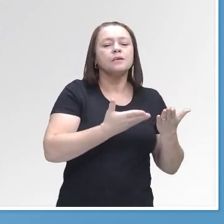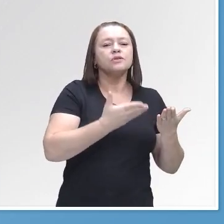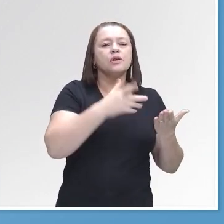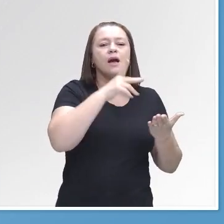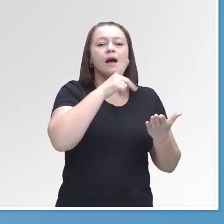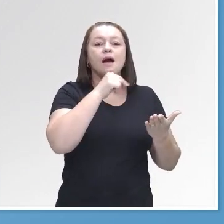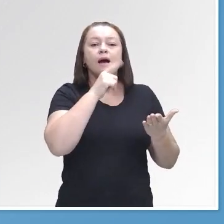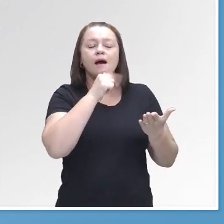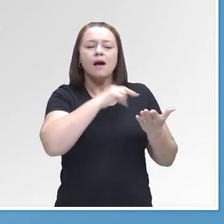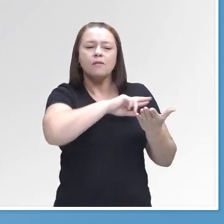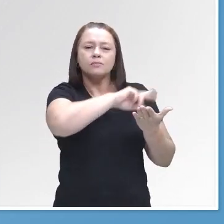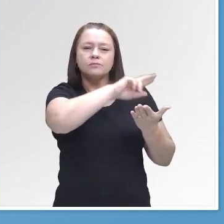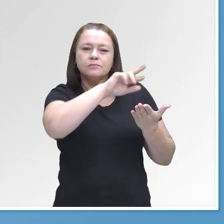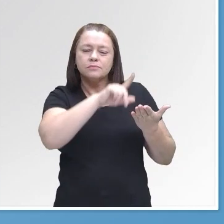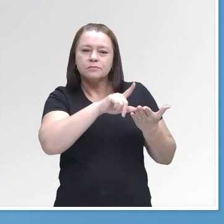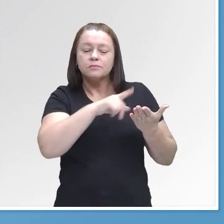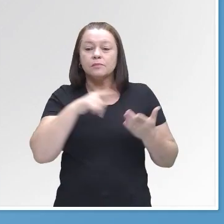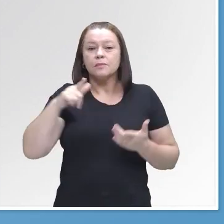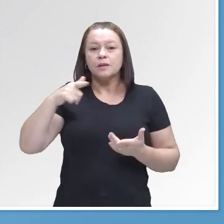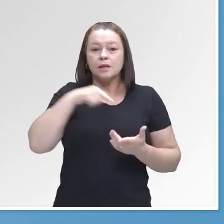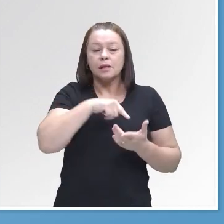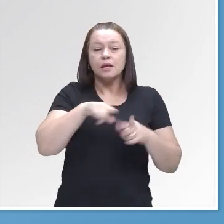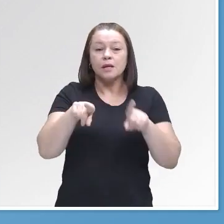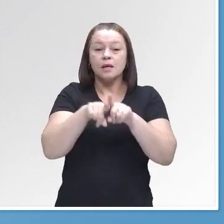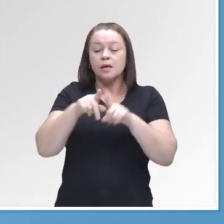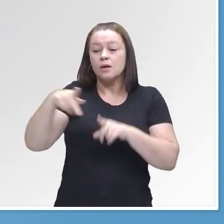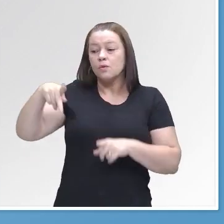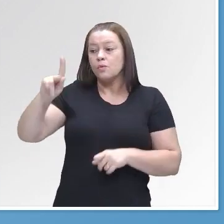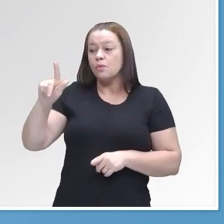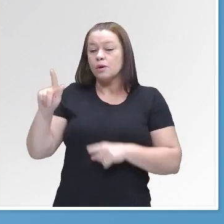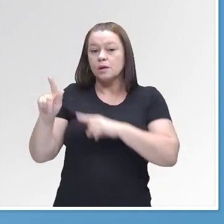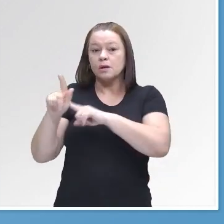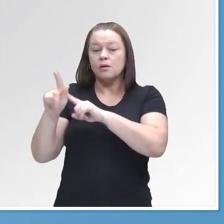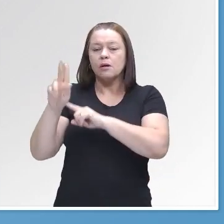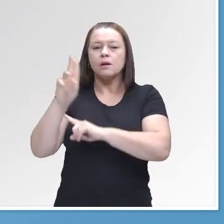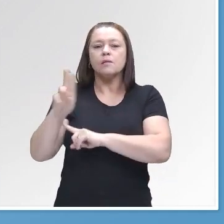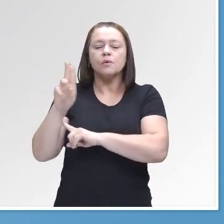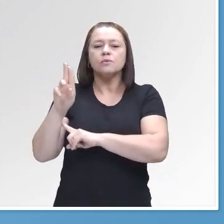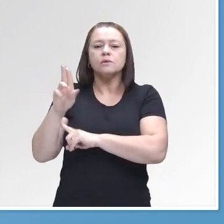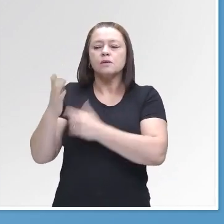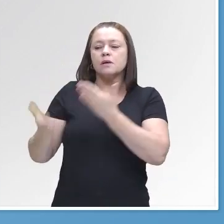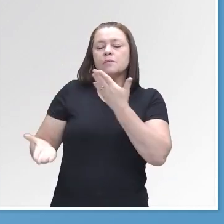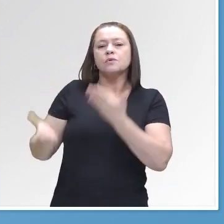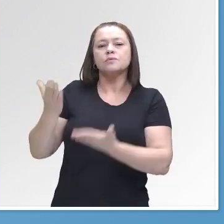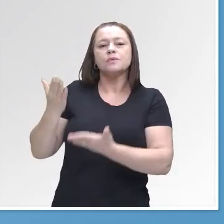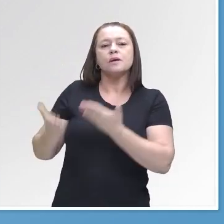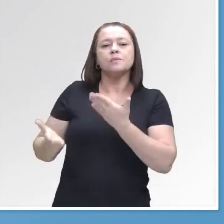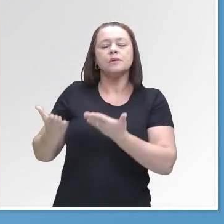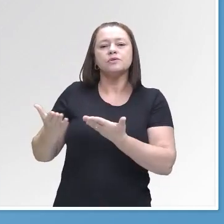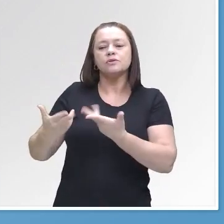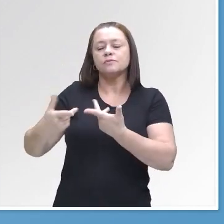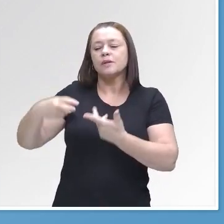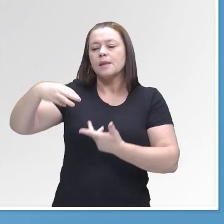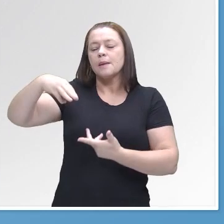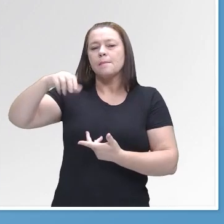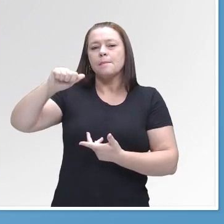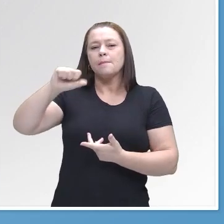líquido. E grama, quilograma, usamos para medir a